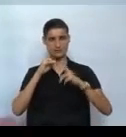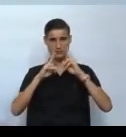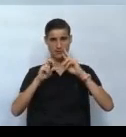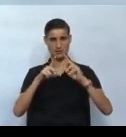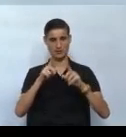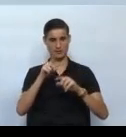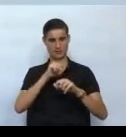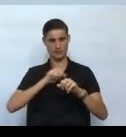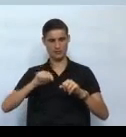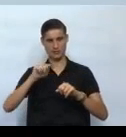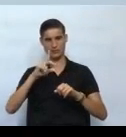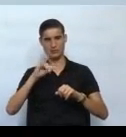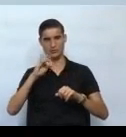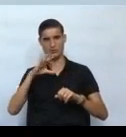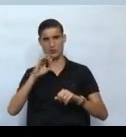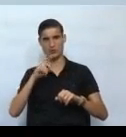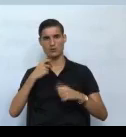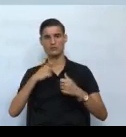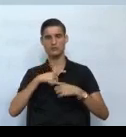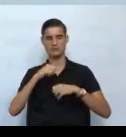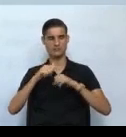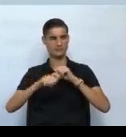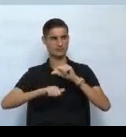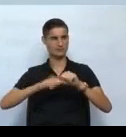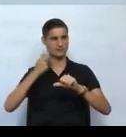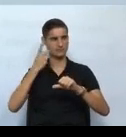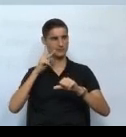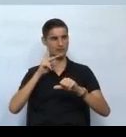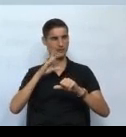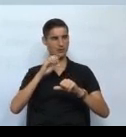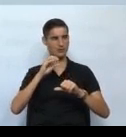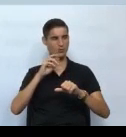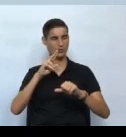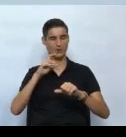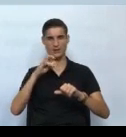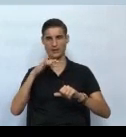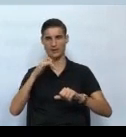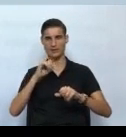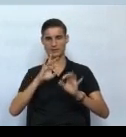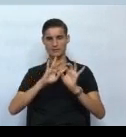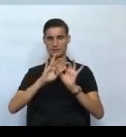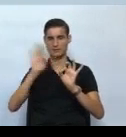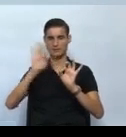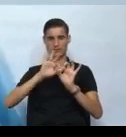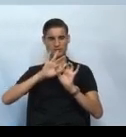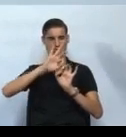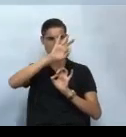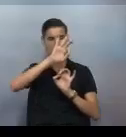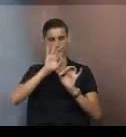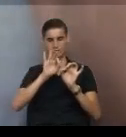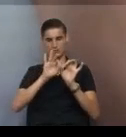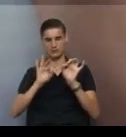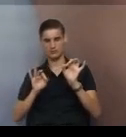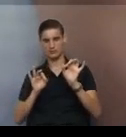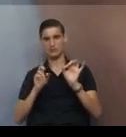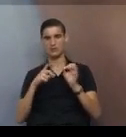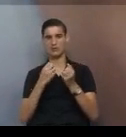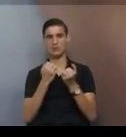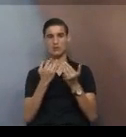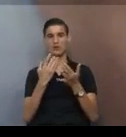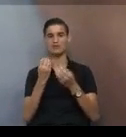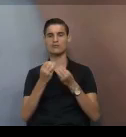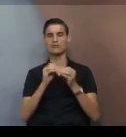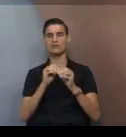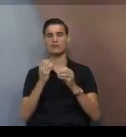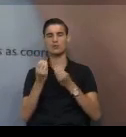um disco, eu tenho que transformar isso para coordenadas polares. Como que a gente faz essa